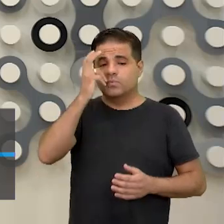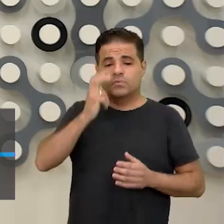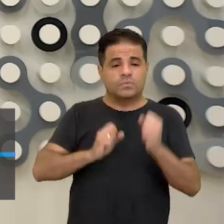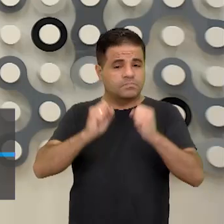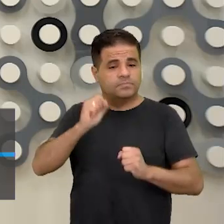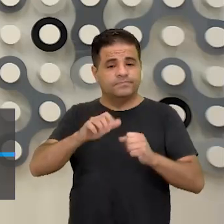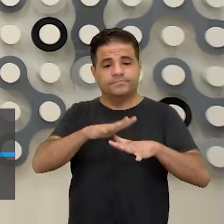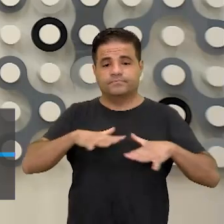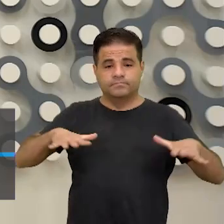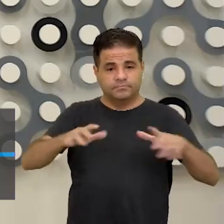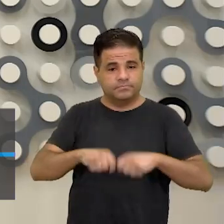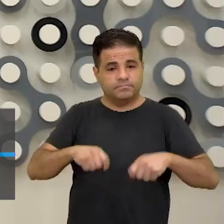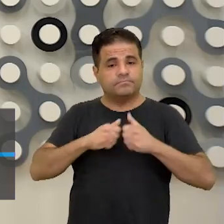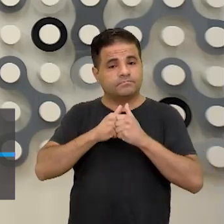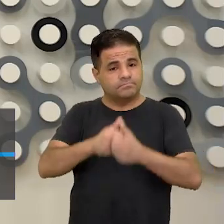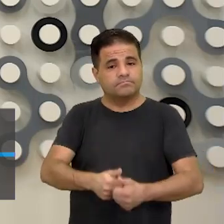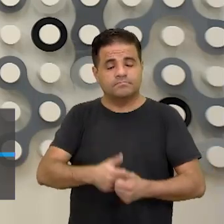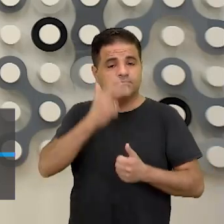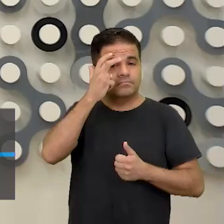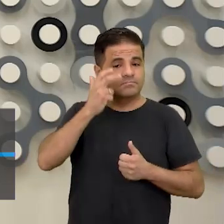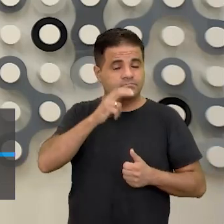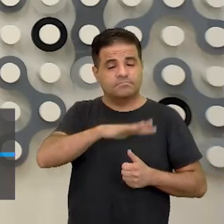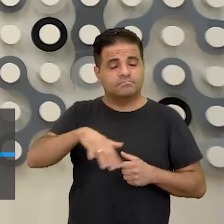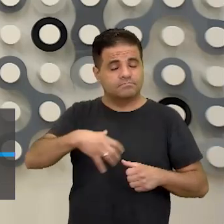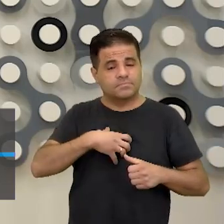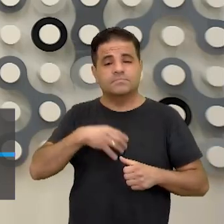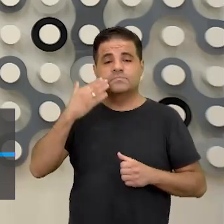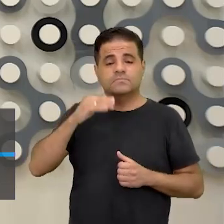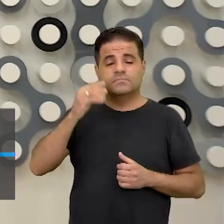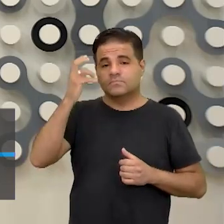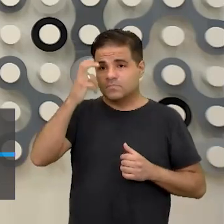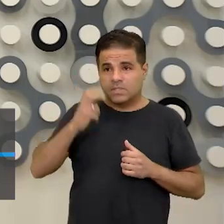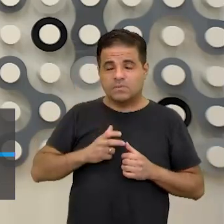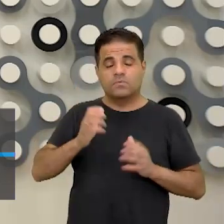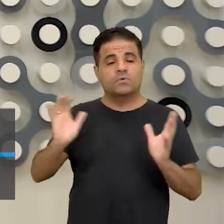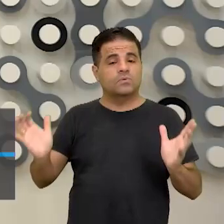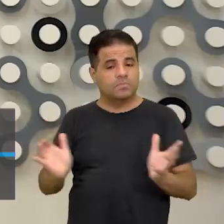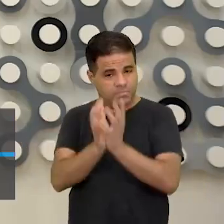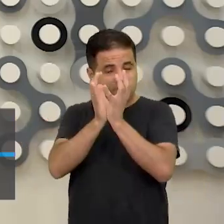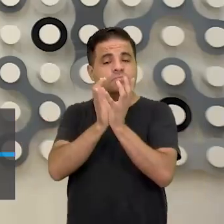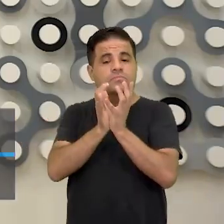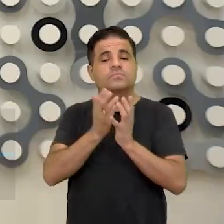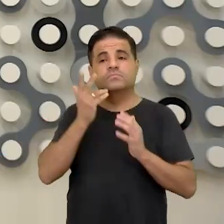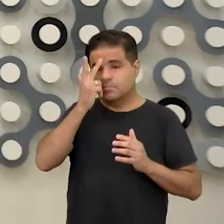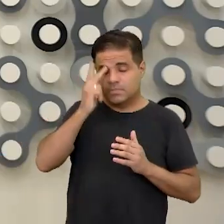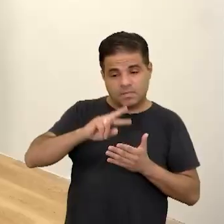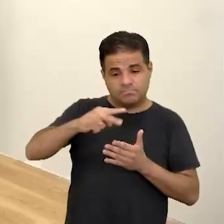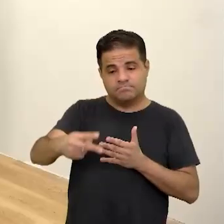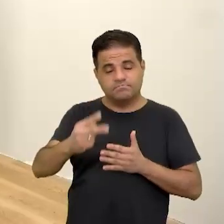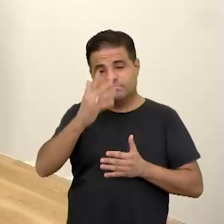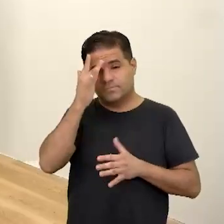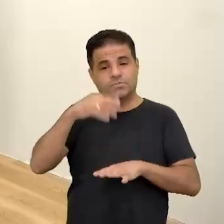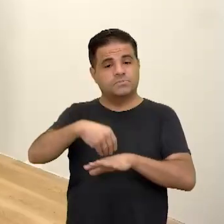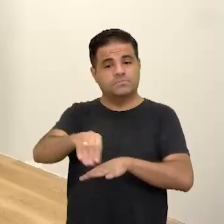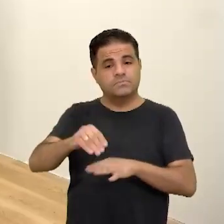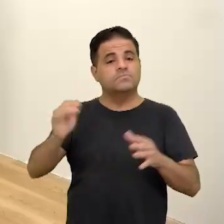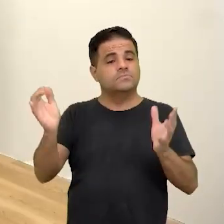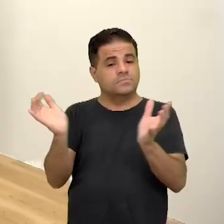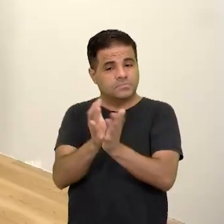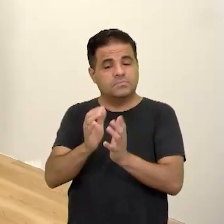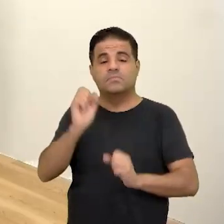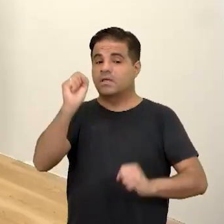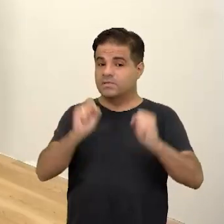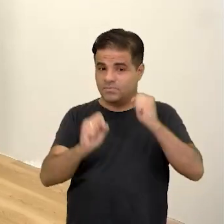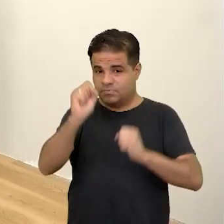massas, ela poderia ser entendida da seguinte forma: de uma cultura do povo para o povo. Mas